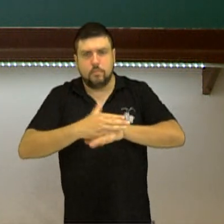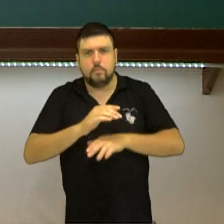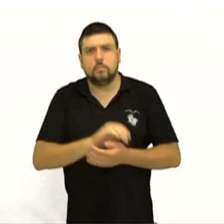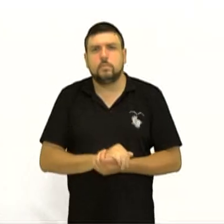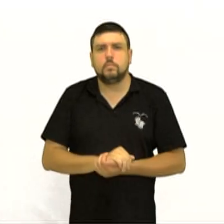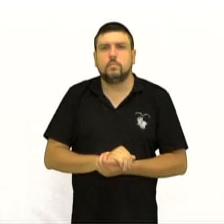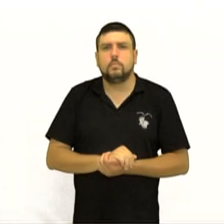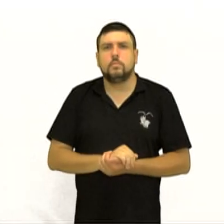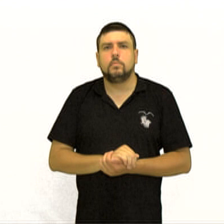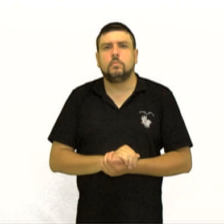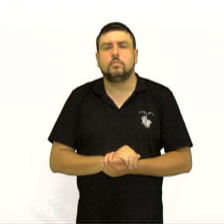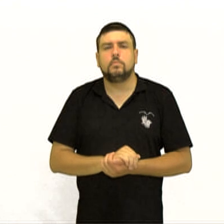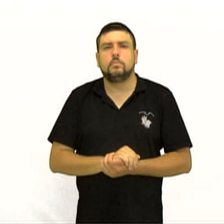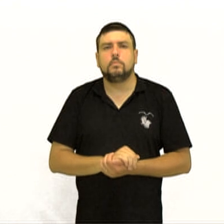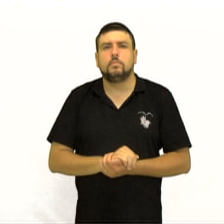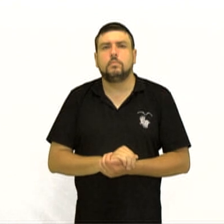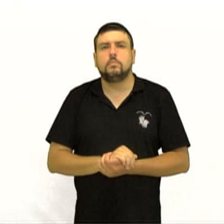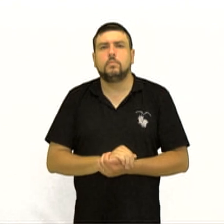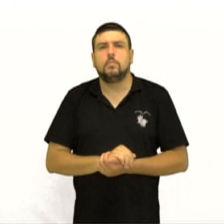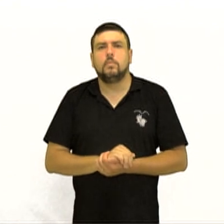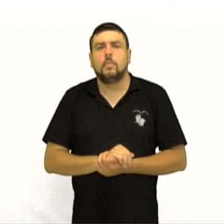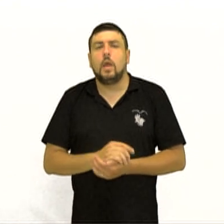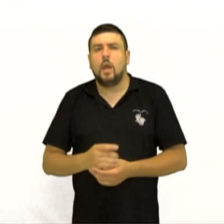número abaixo?